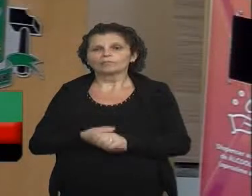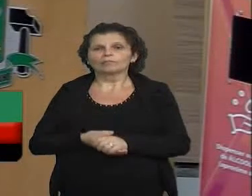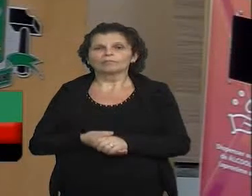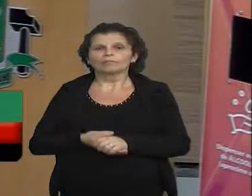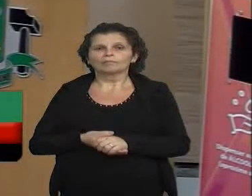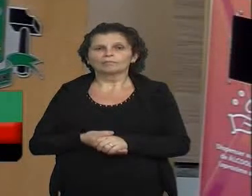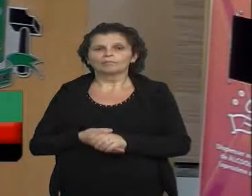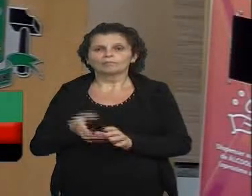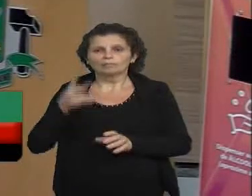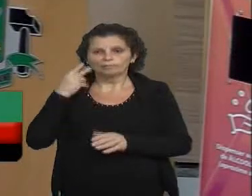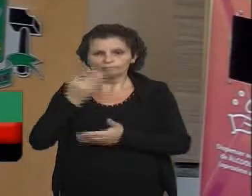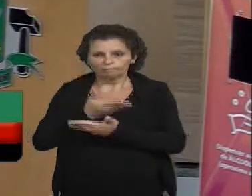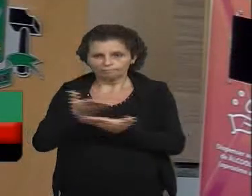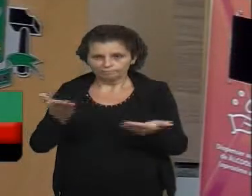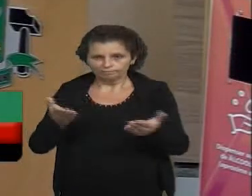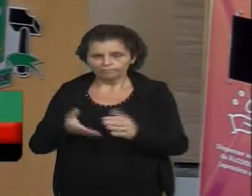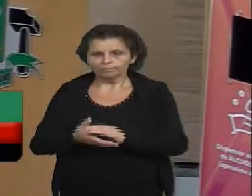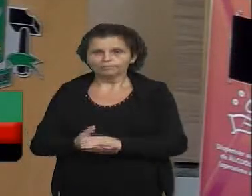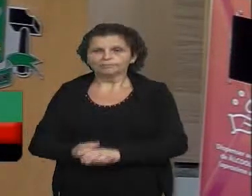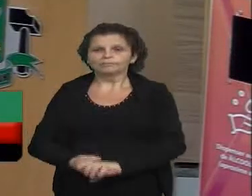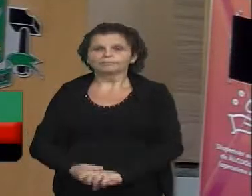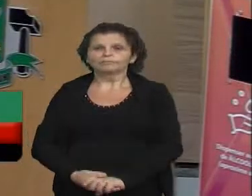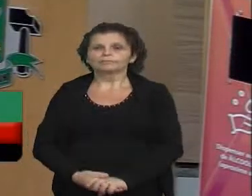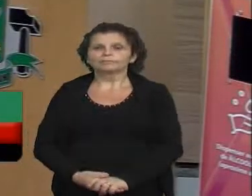Votação, senhores vereadores.